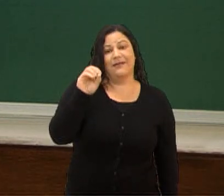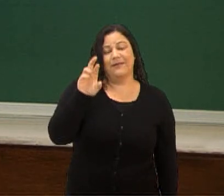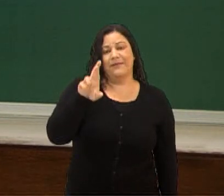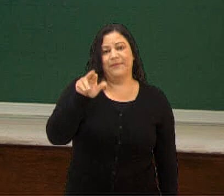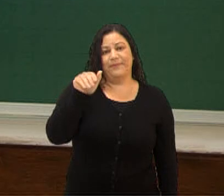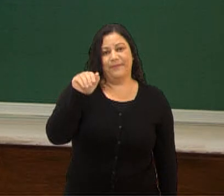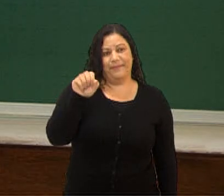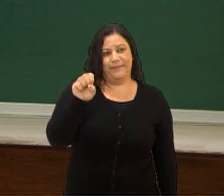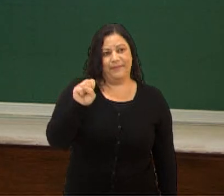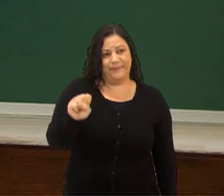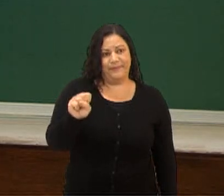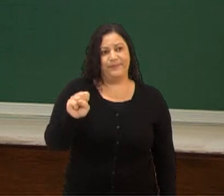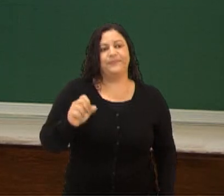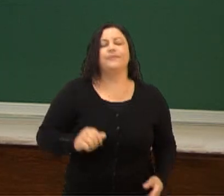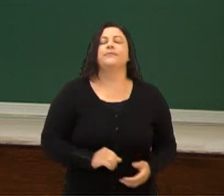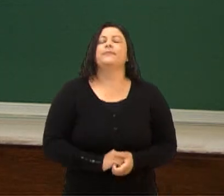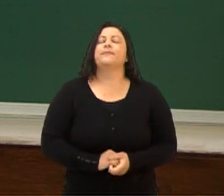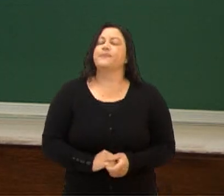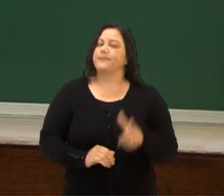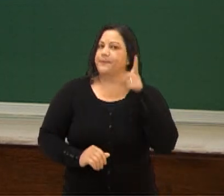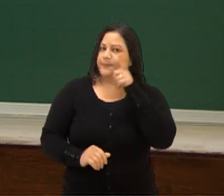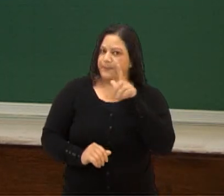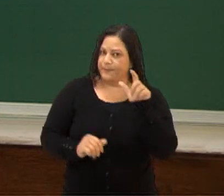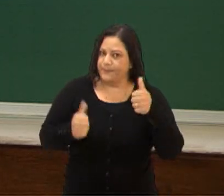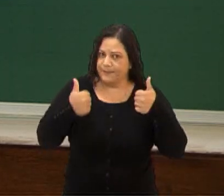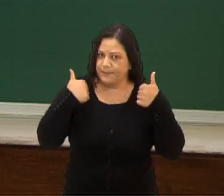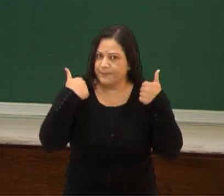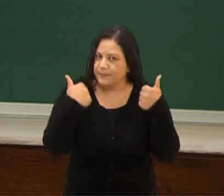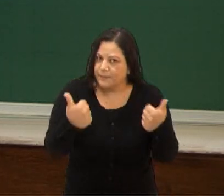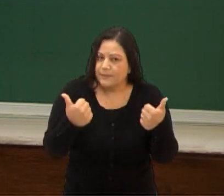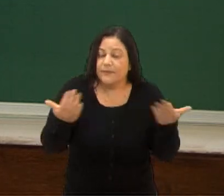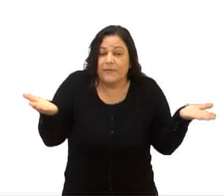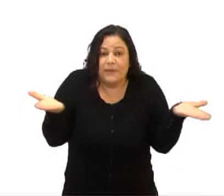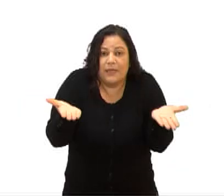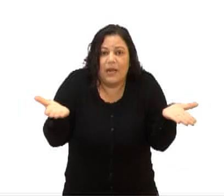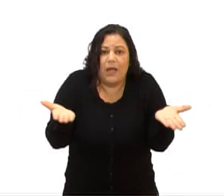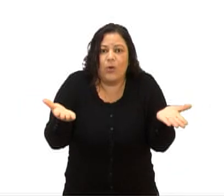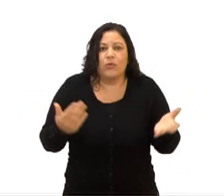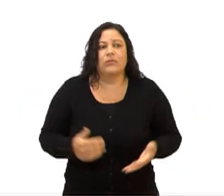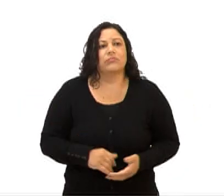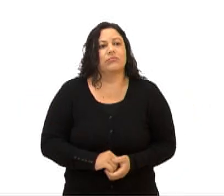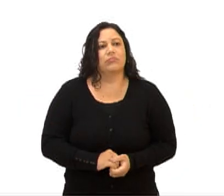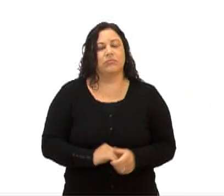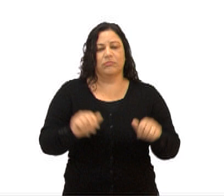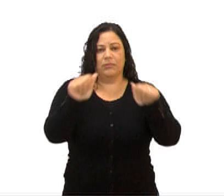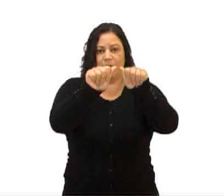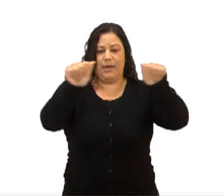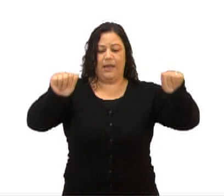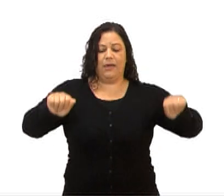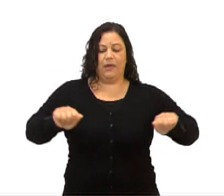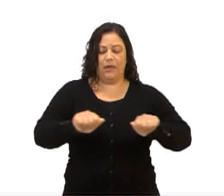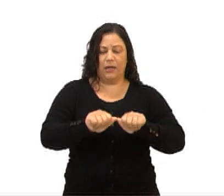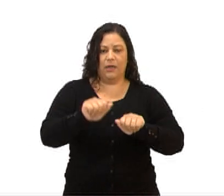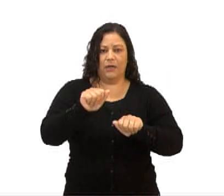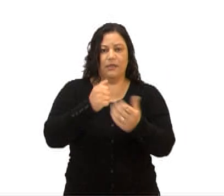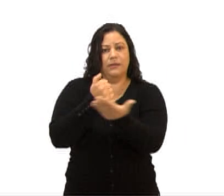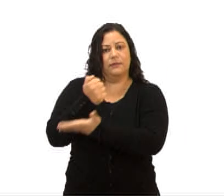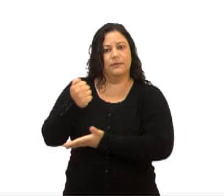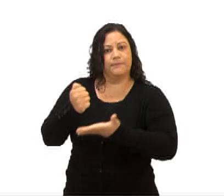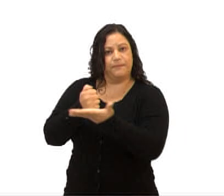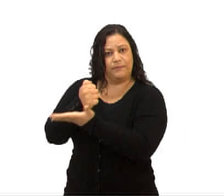A altura dele que divide ele ao meio. O que eu faço agora? Então, a área da base, portanto,